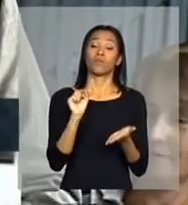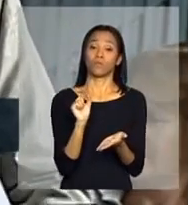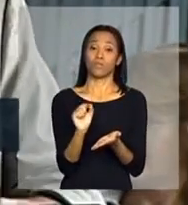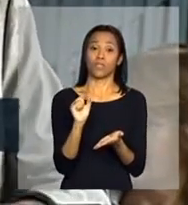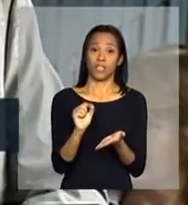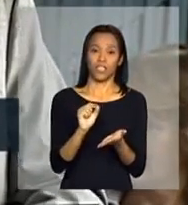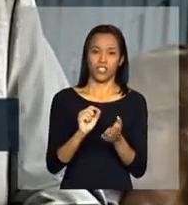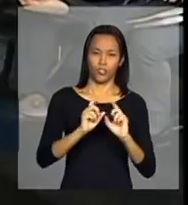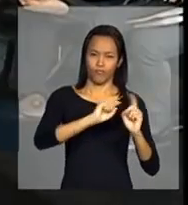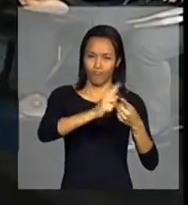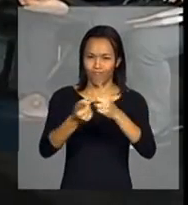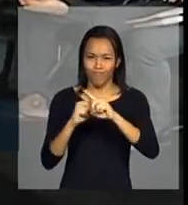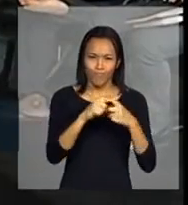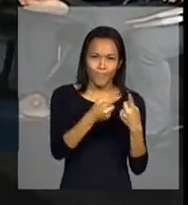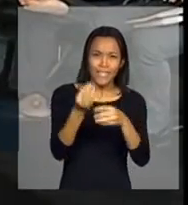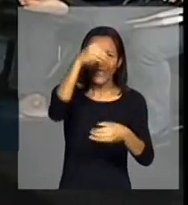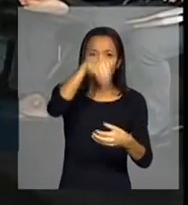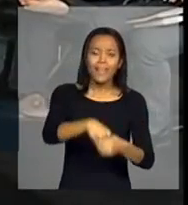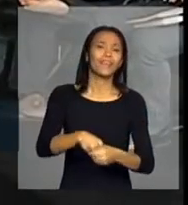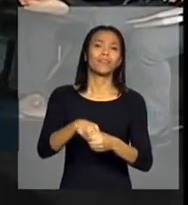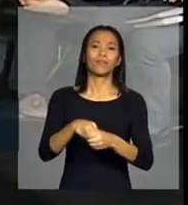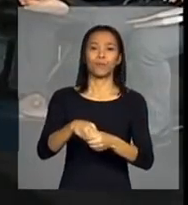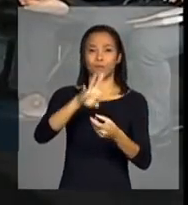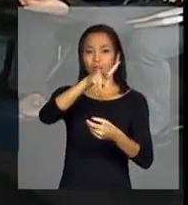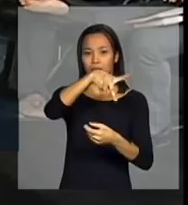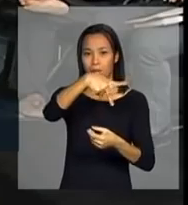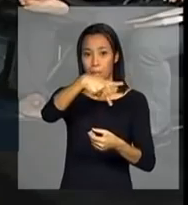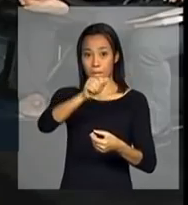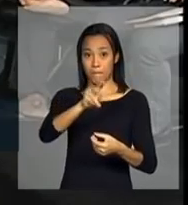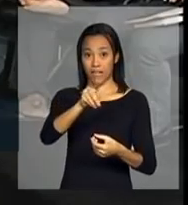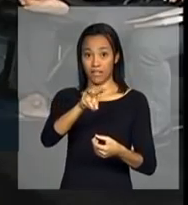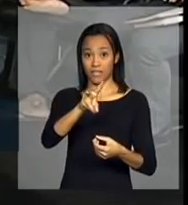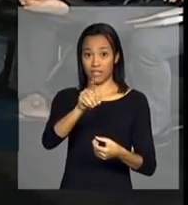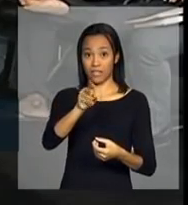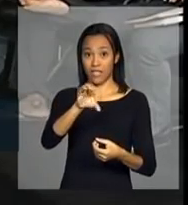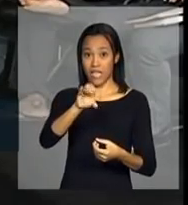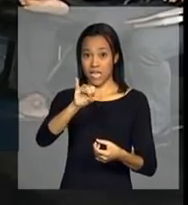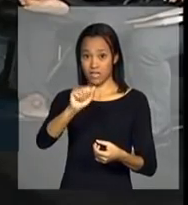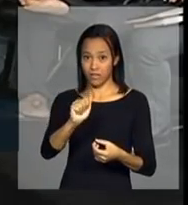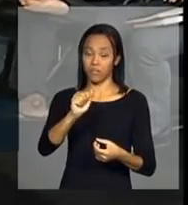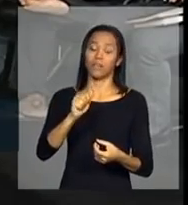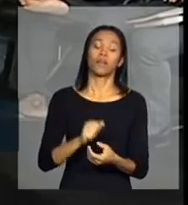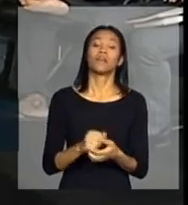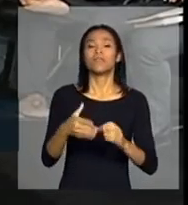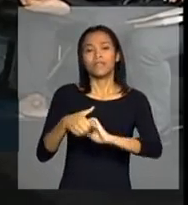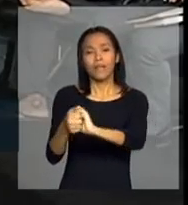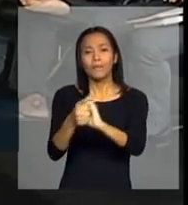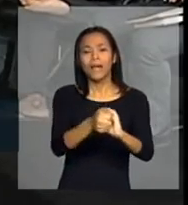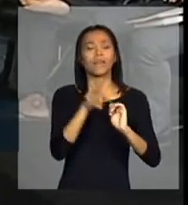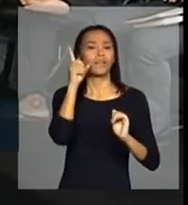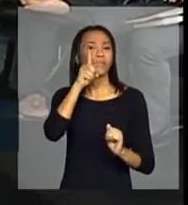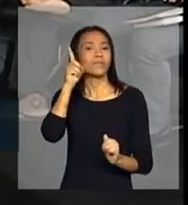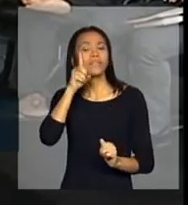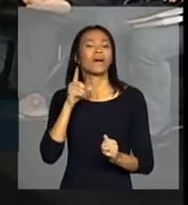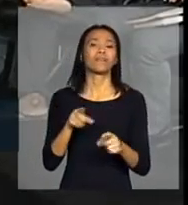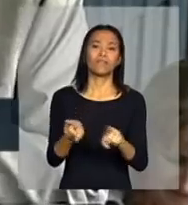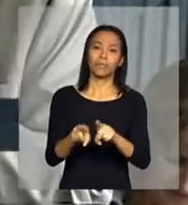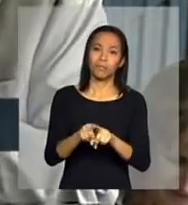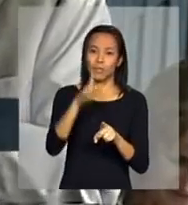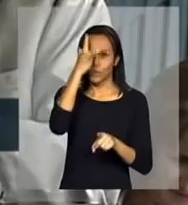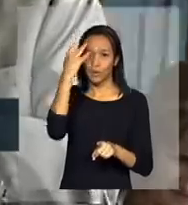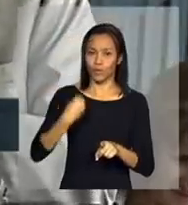de Articulação Social da Presidência da República. Saudar os senhores deputados, senhoras deputadas, senhores parlamentares aqui